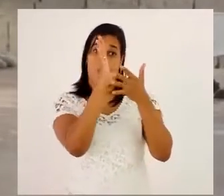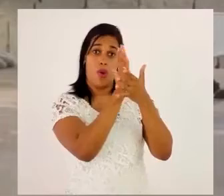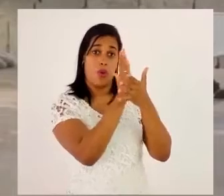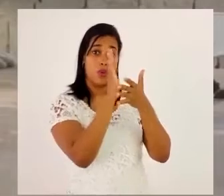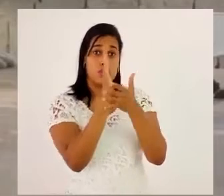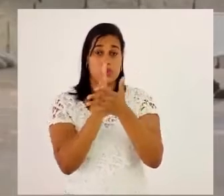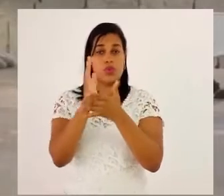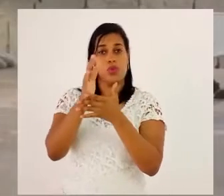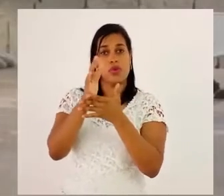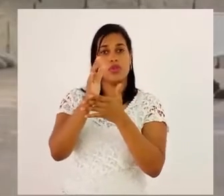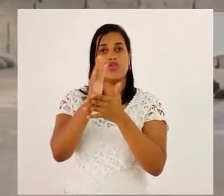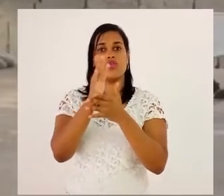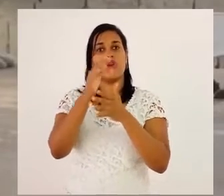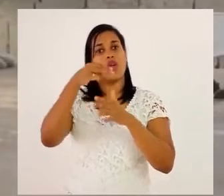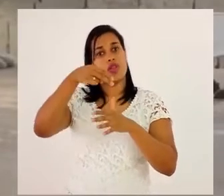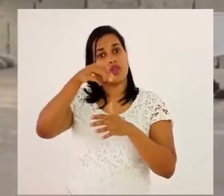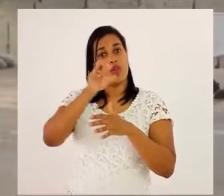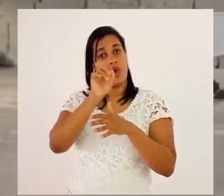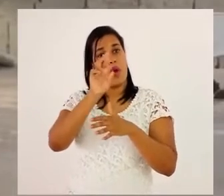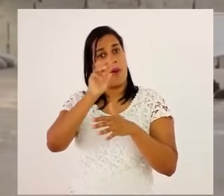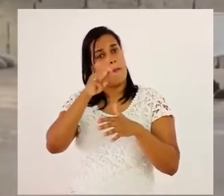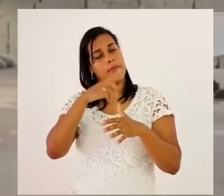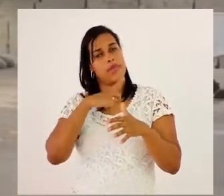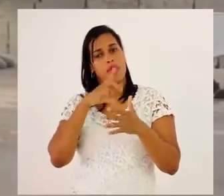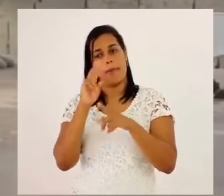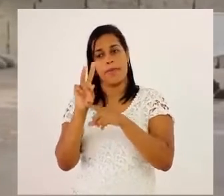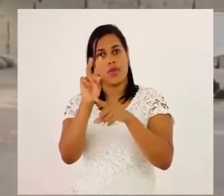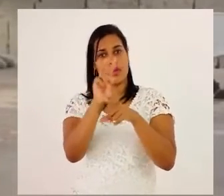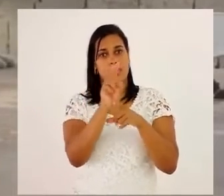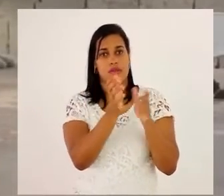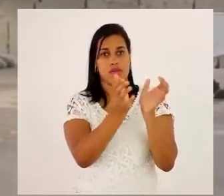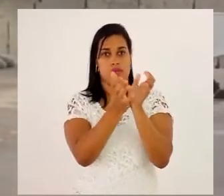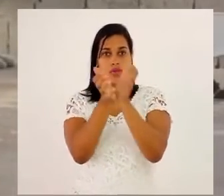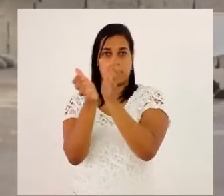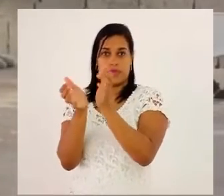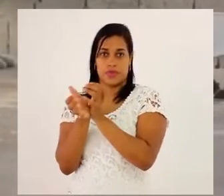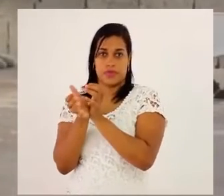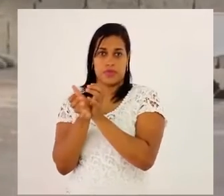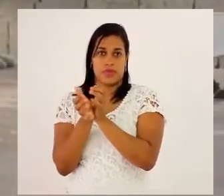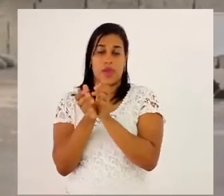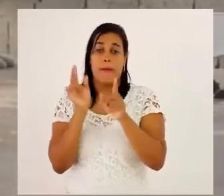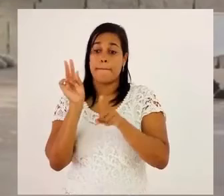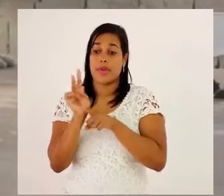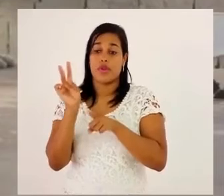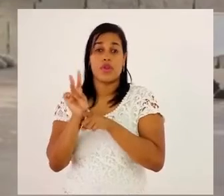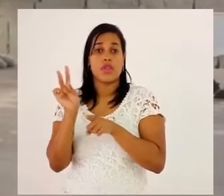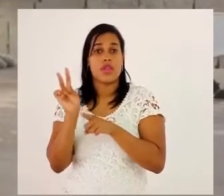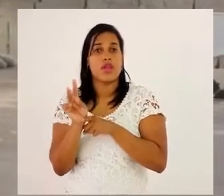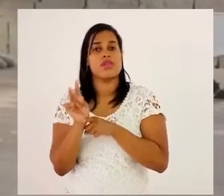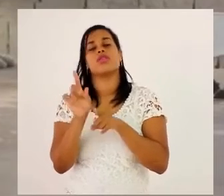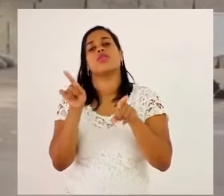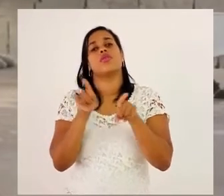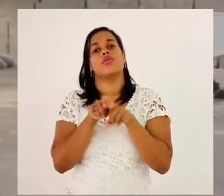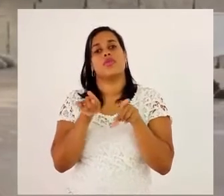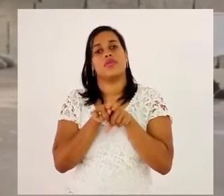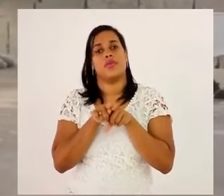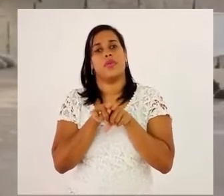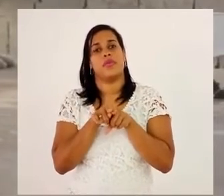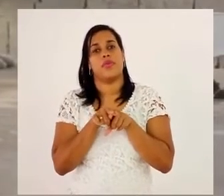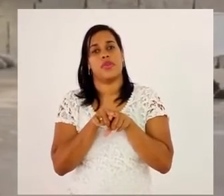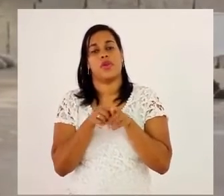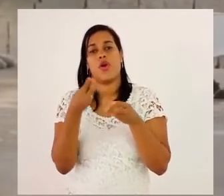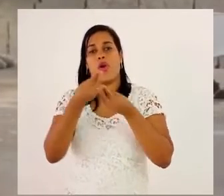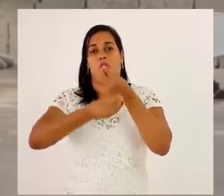normas, a gente vai ter sinalizado as proteções coletivas. A gente não conseguiu através de proteção coletiva. A gente vai partir agora para